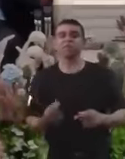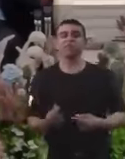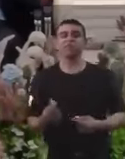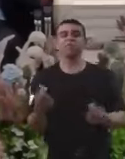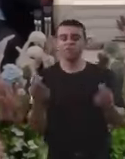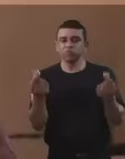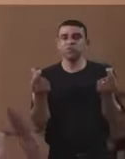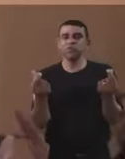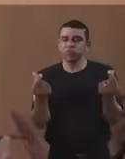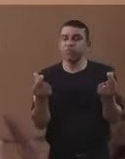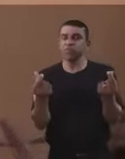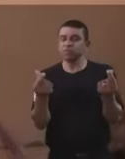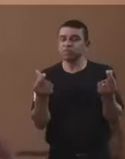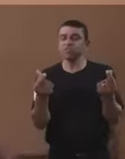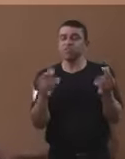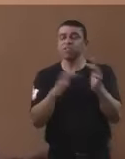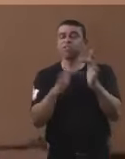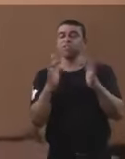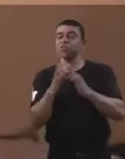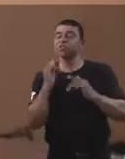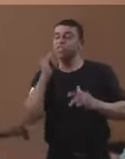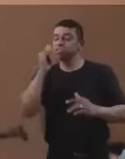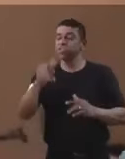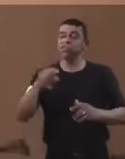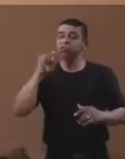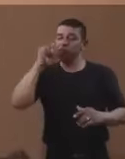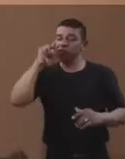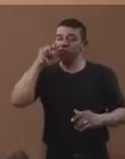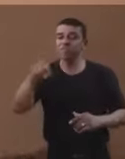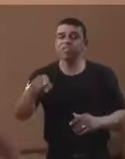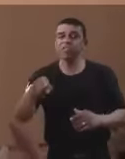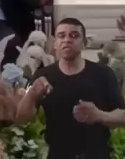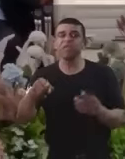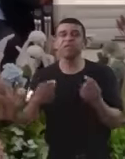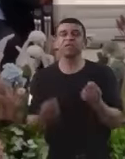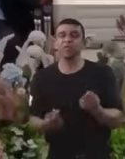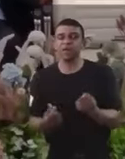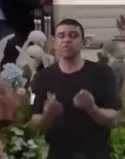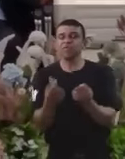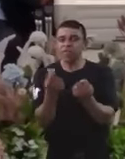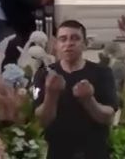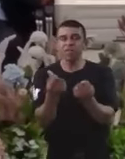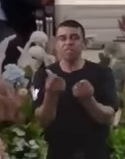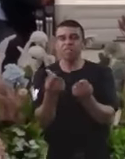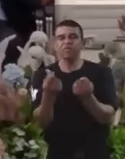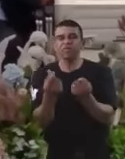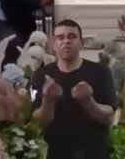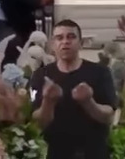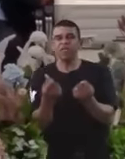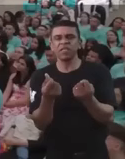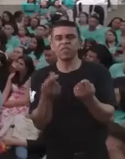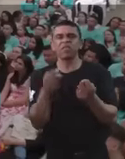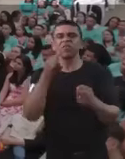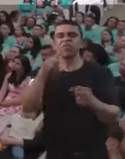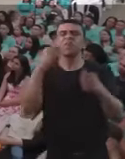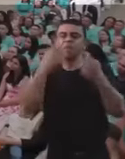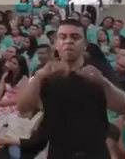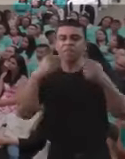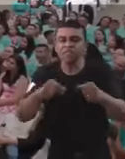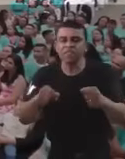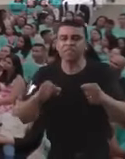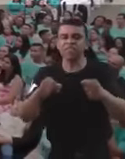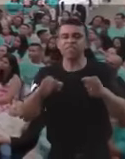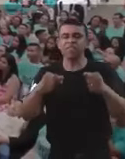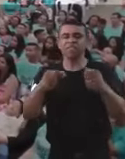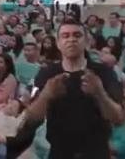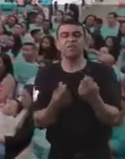não constitui naquilo que você tem. Não importa suas posses podem te alegrar,